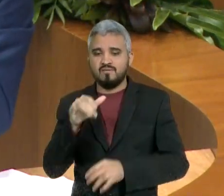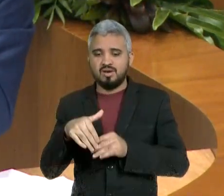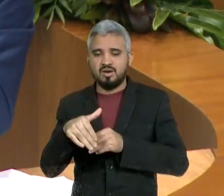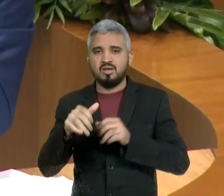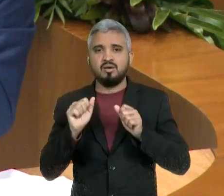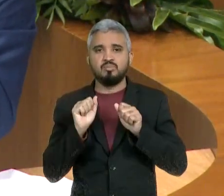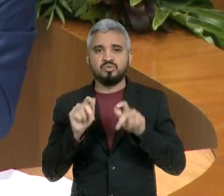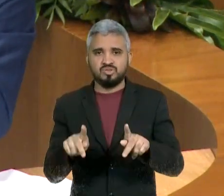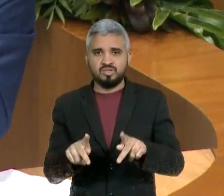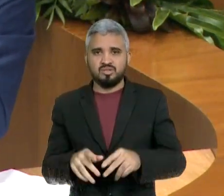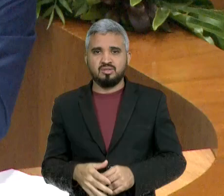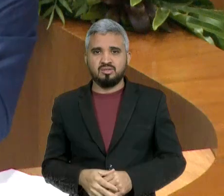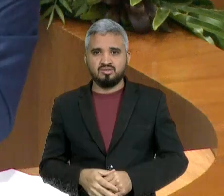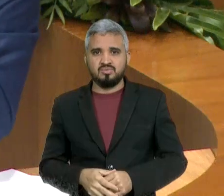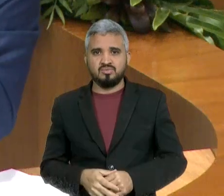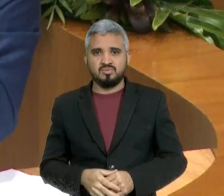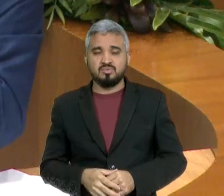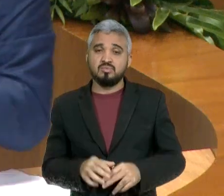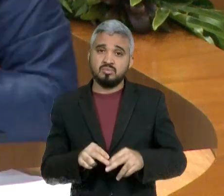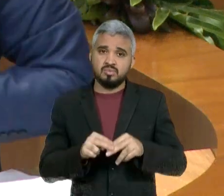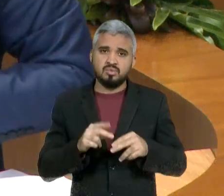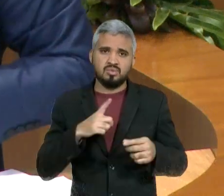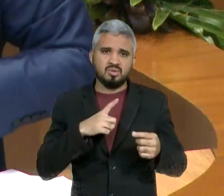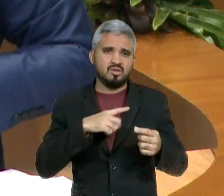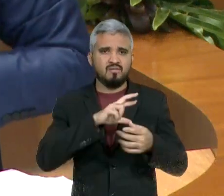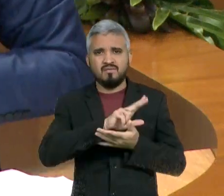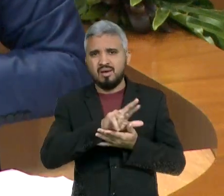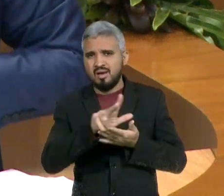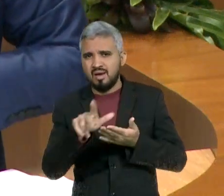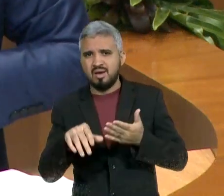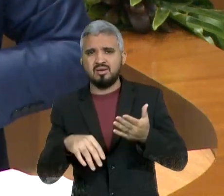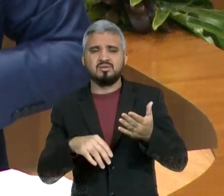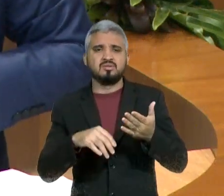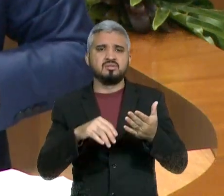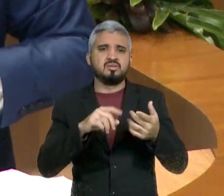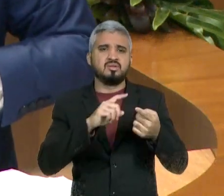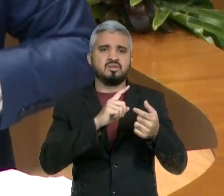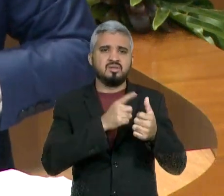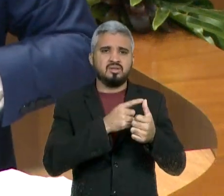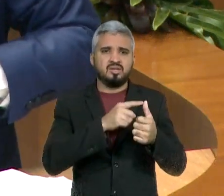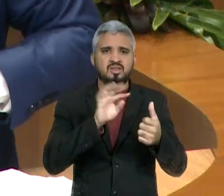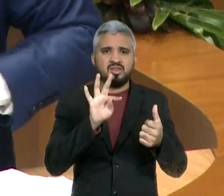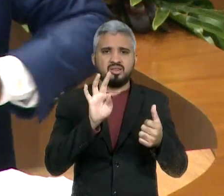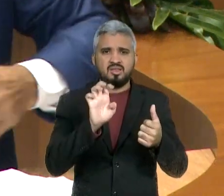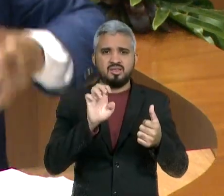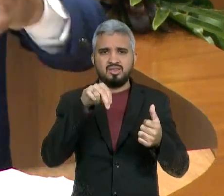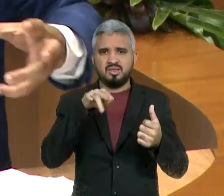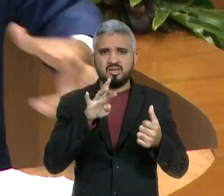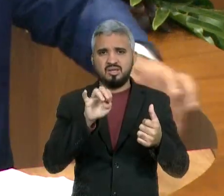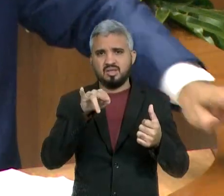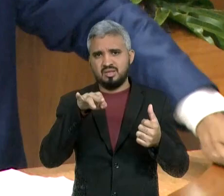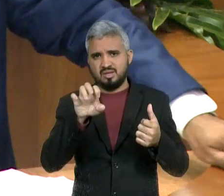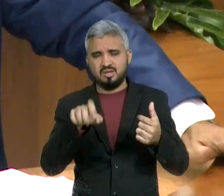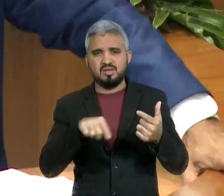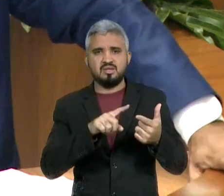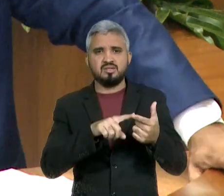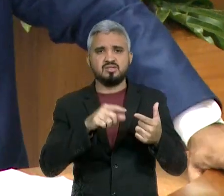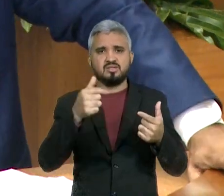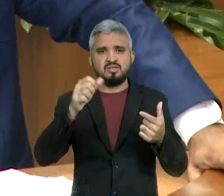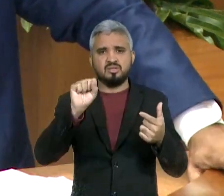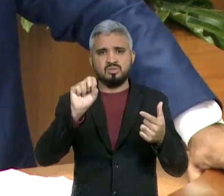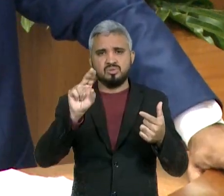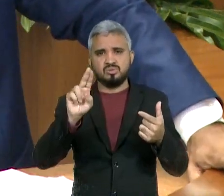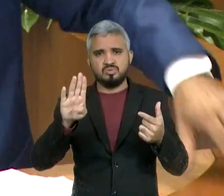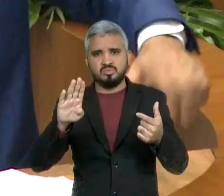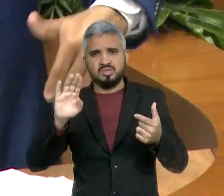escalonada de tenente, subtenente, primeiro sargento, segundo sargento, terceiro sargento, cabo, como teremos também a possibilidade